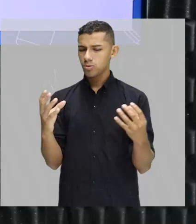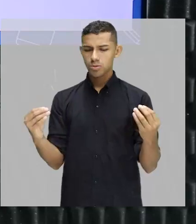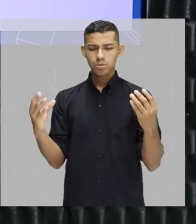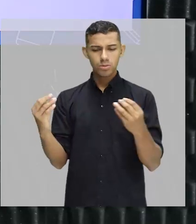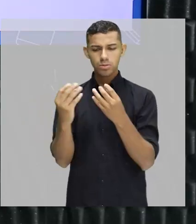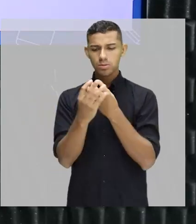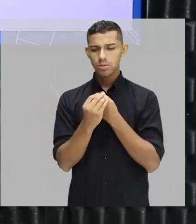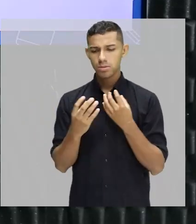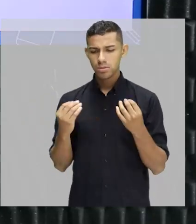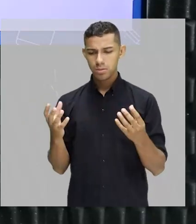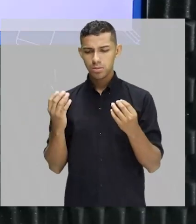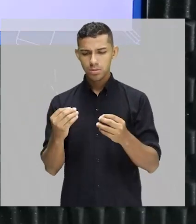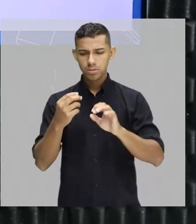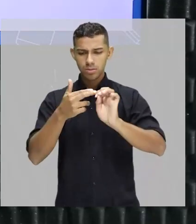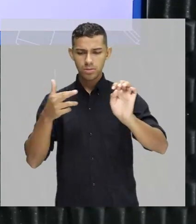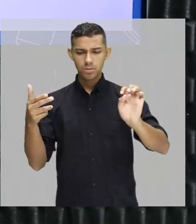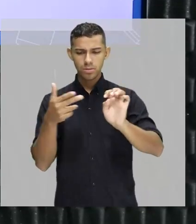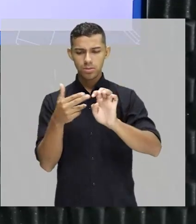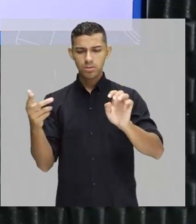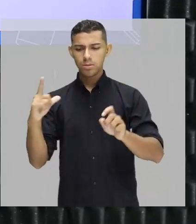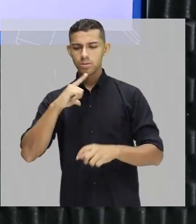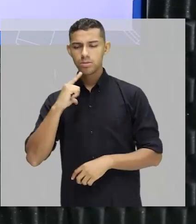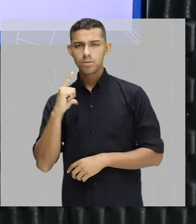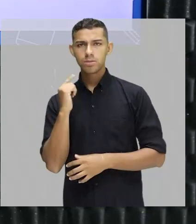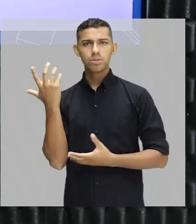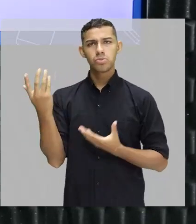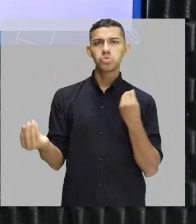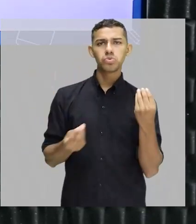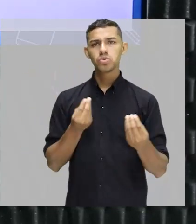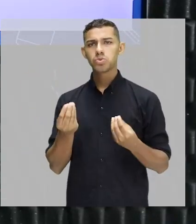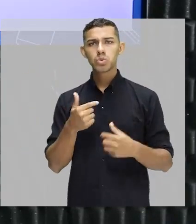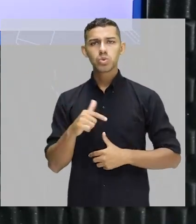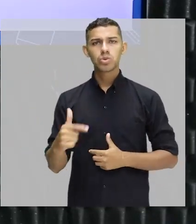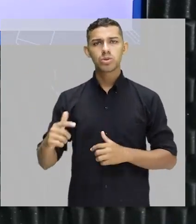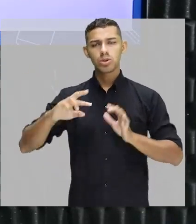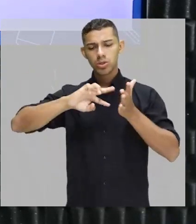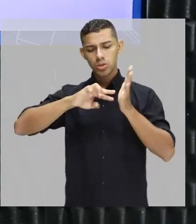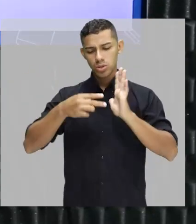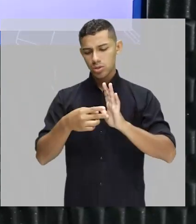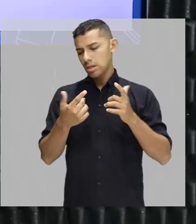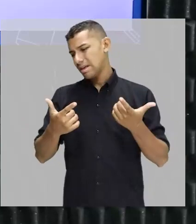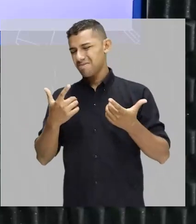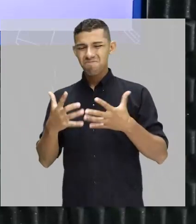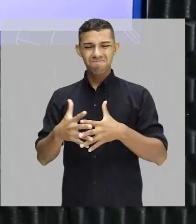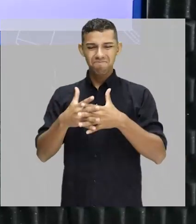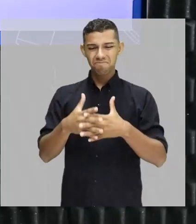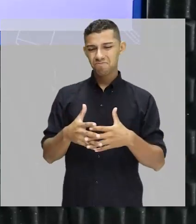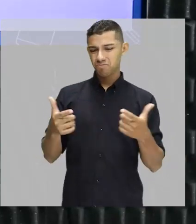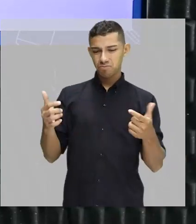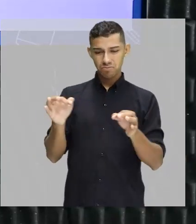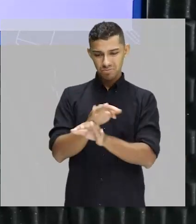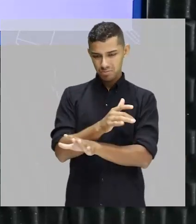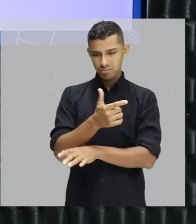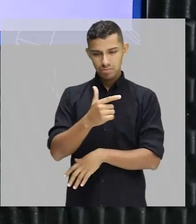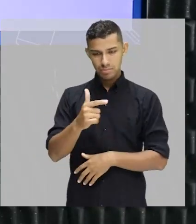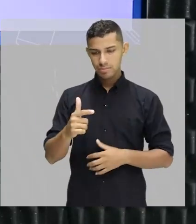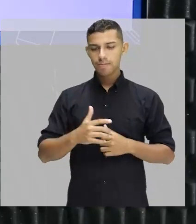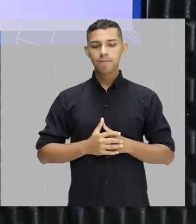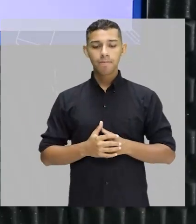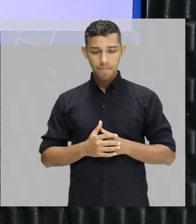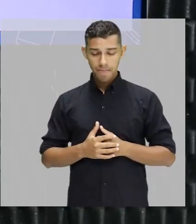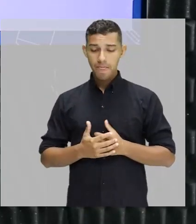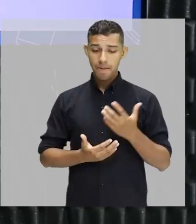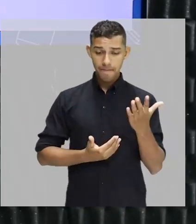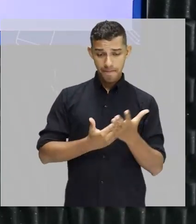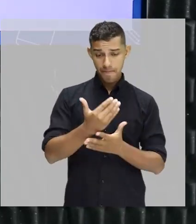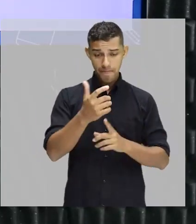né? Se faltam um desses elementos, o texto parece que fica sem sentido, fica um pouco incompleto, né? Então, começando aqui com os